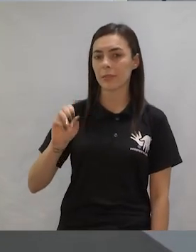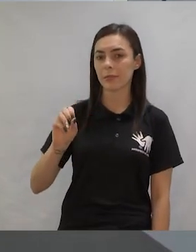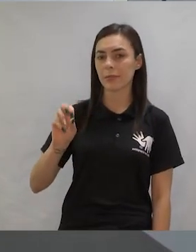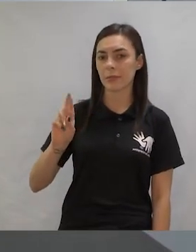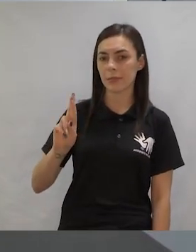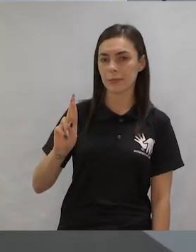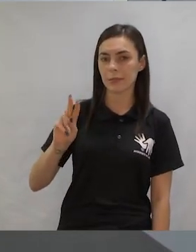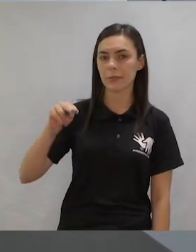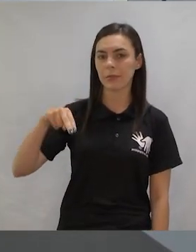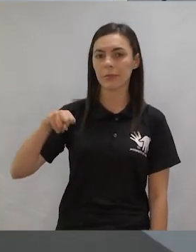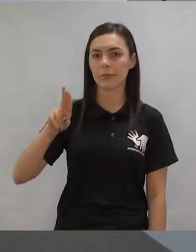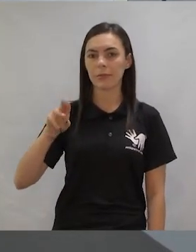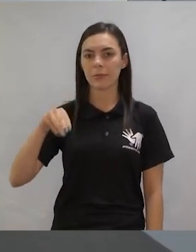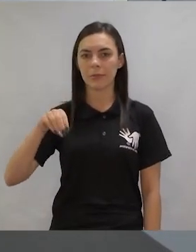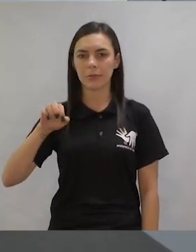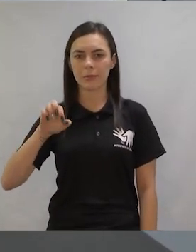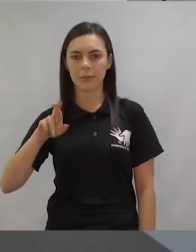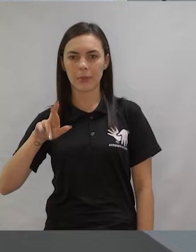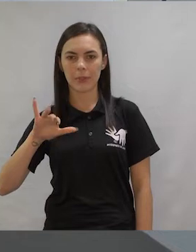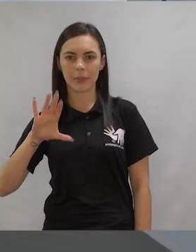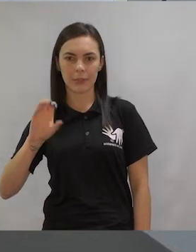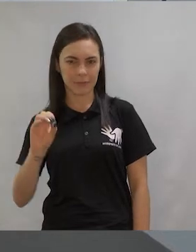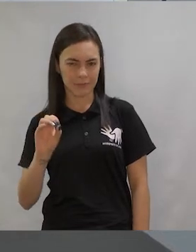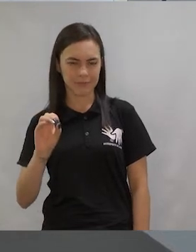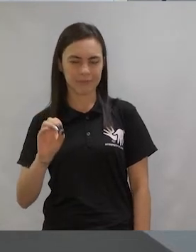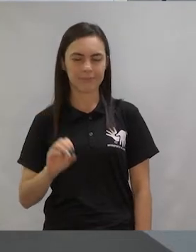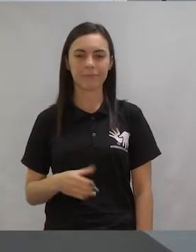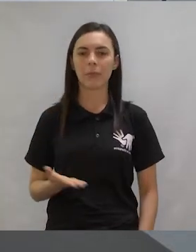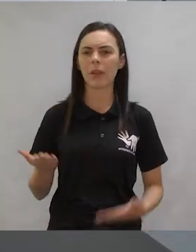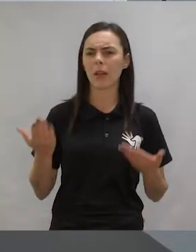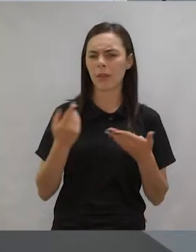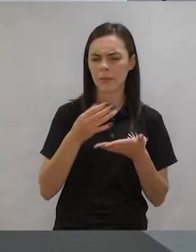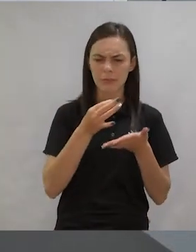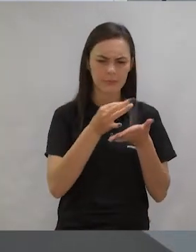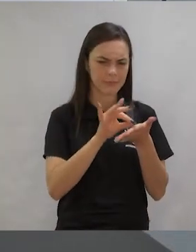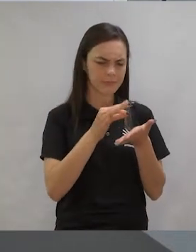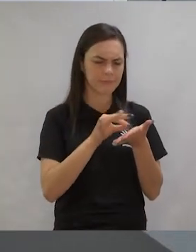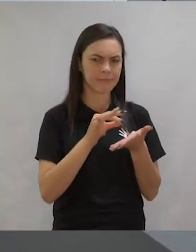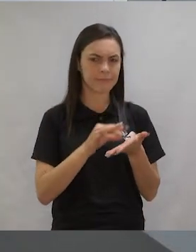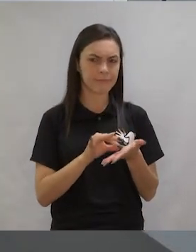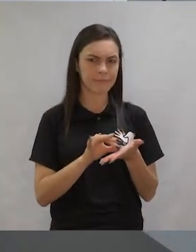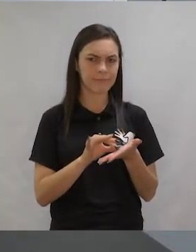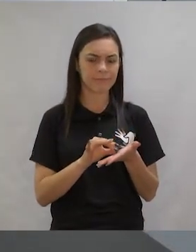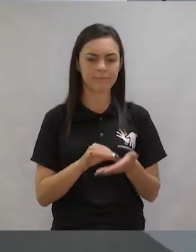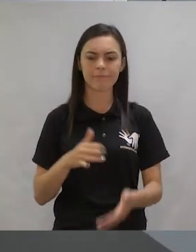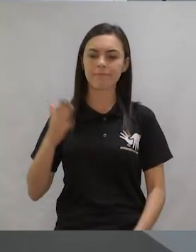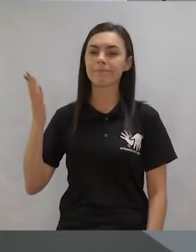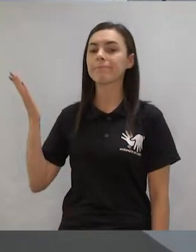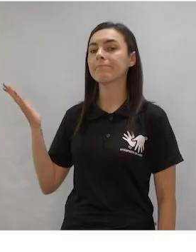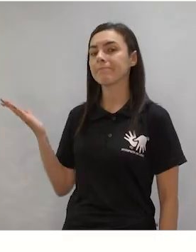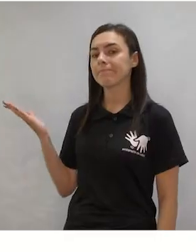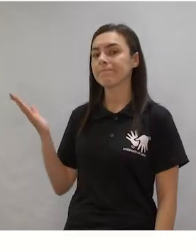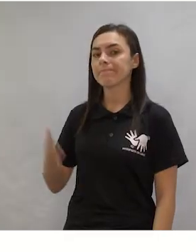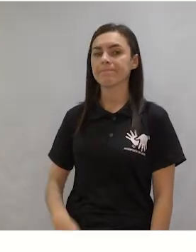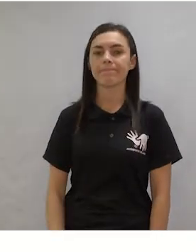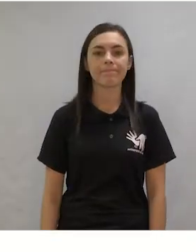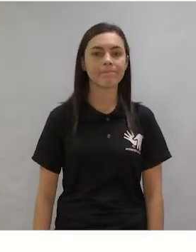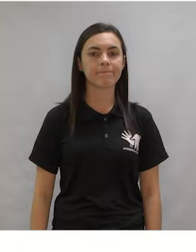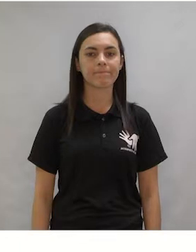É um valor numérico, muito bem. Vamos conferir na tela? Olhem lá.